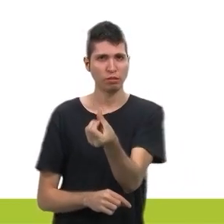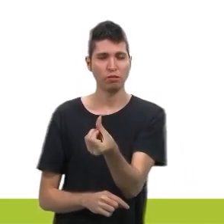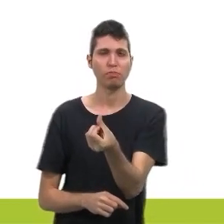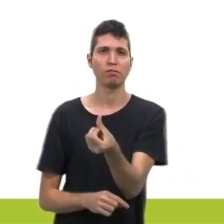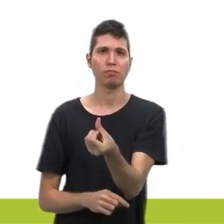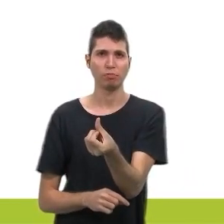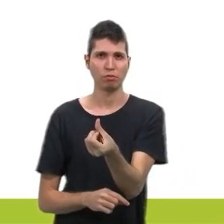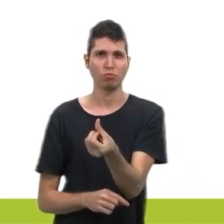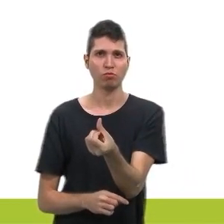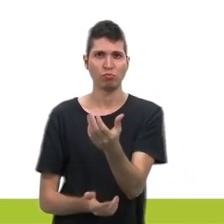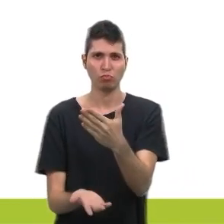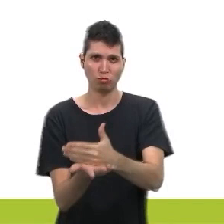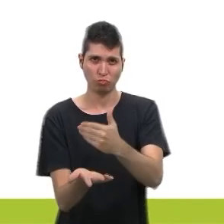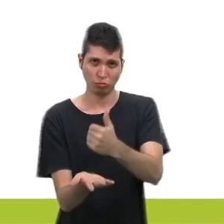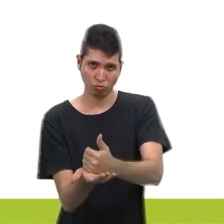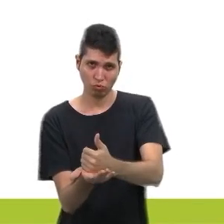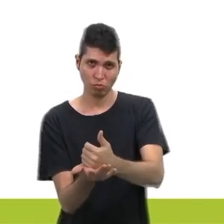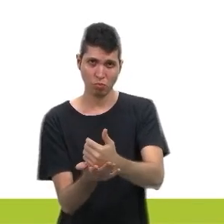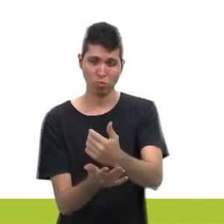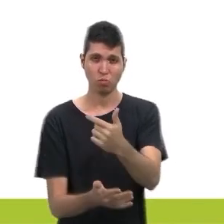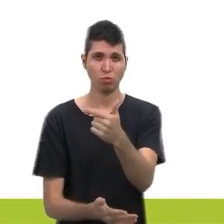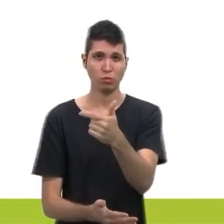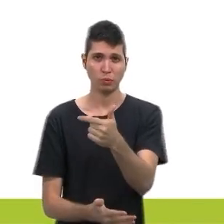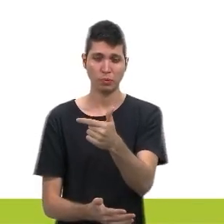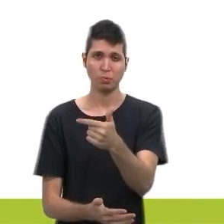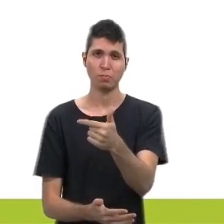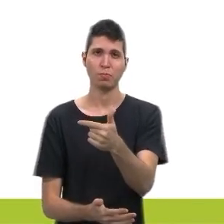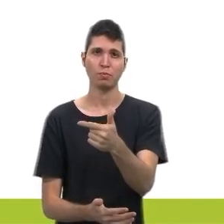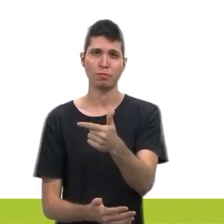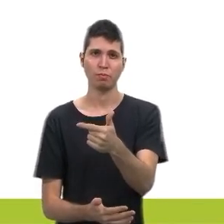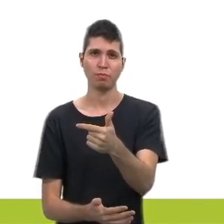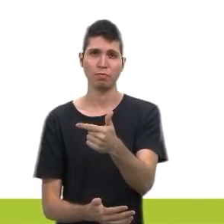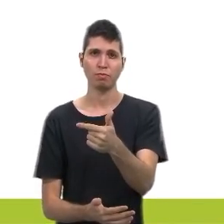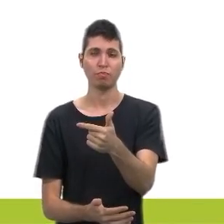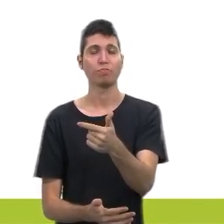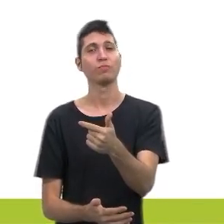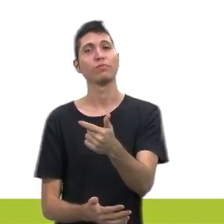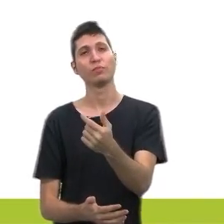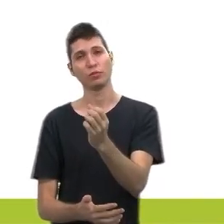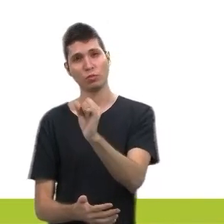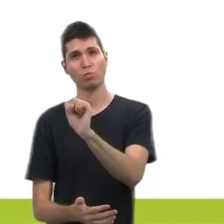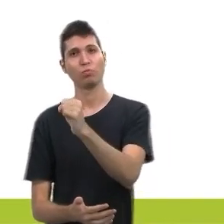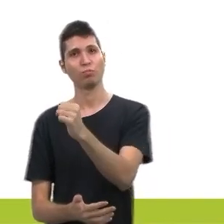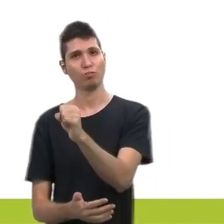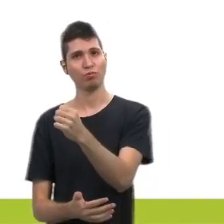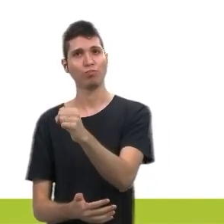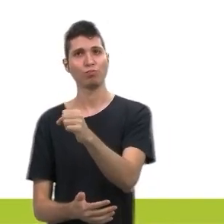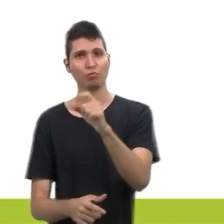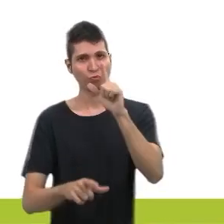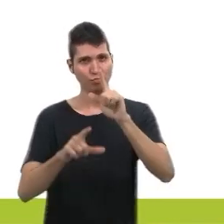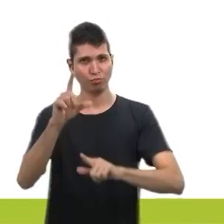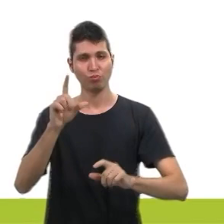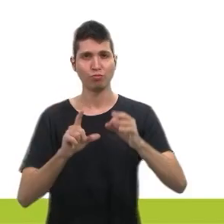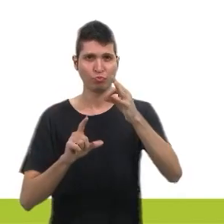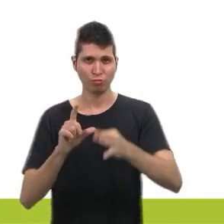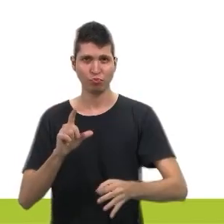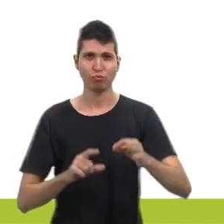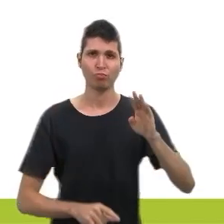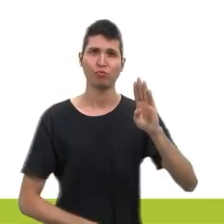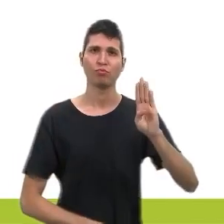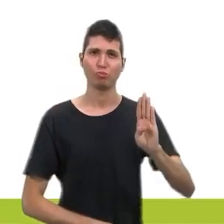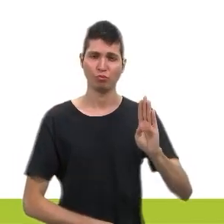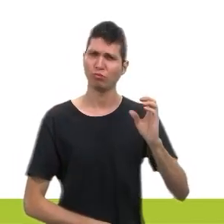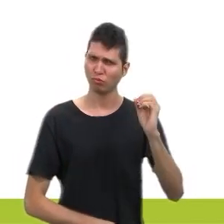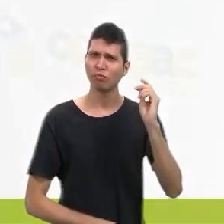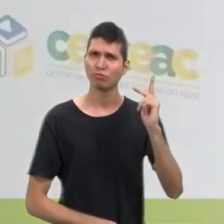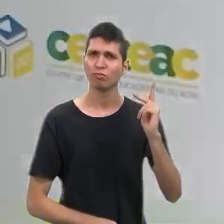já viu, dividido por 2, eu vou obter o quê? 8. Alternativa correta, letra B.